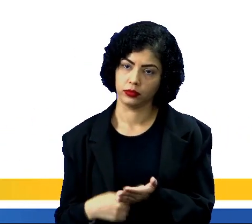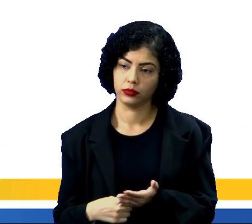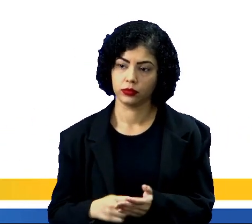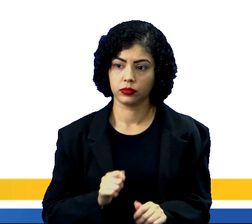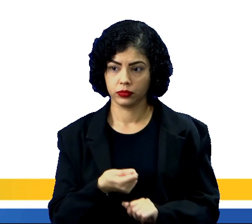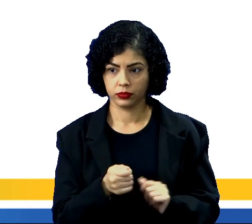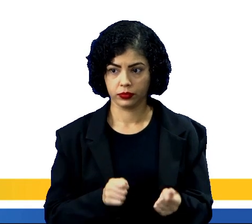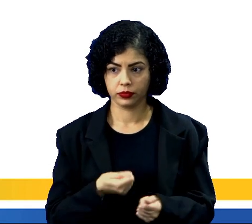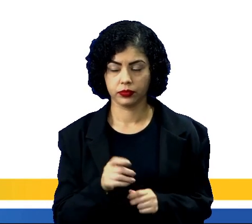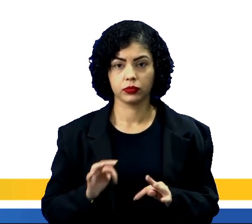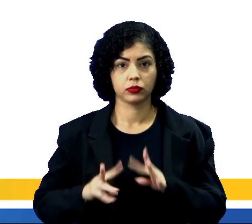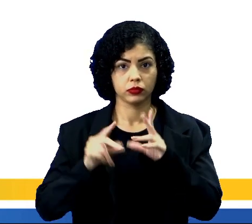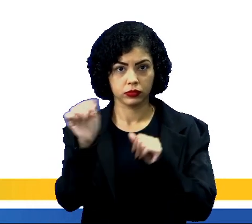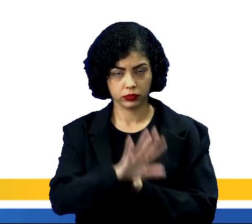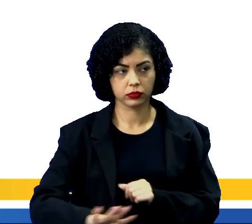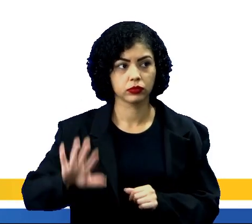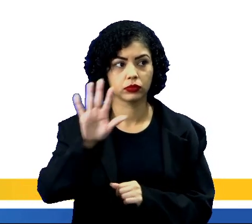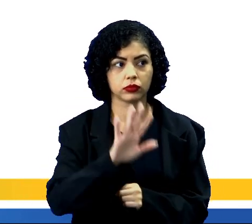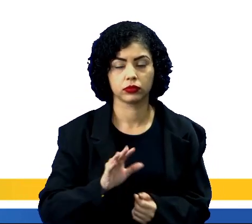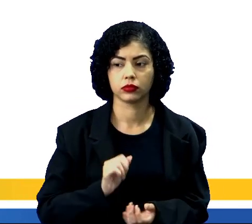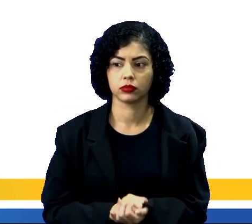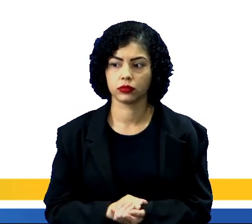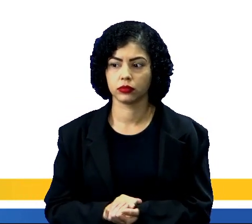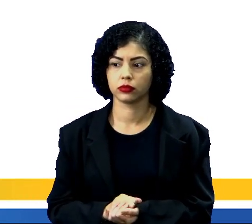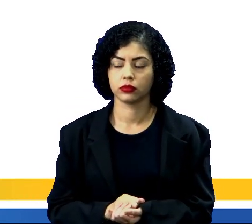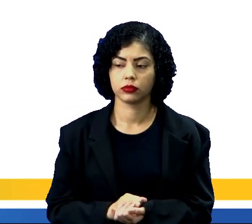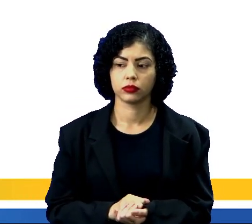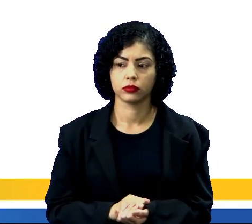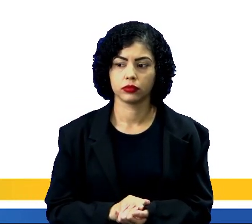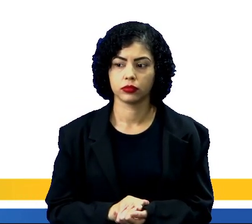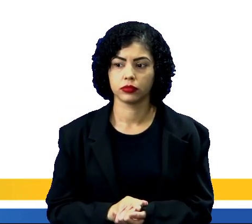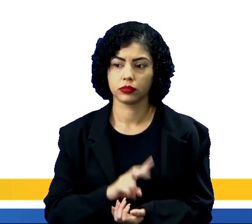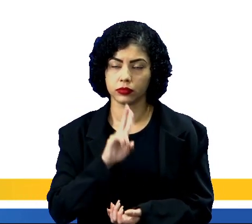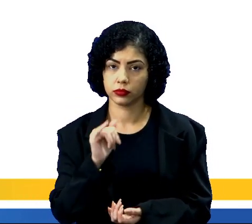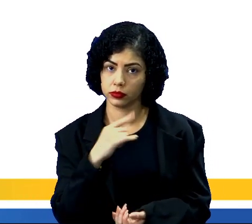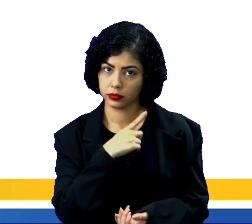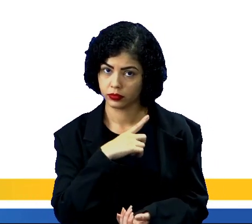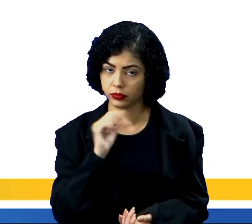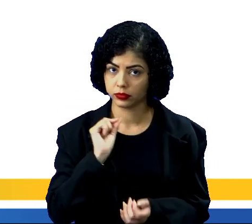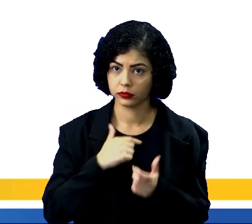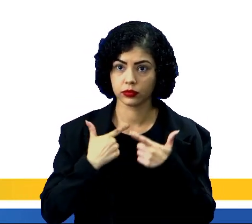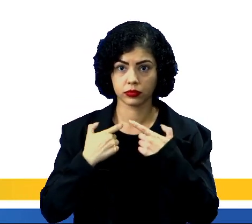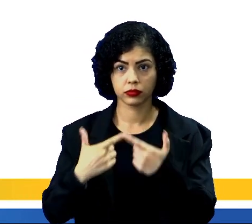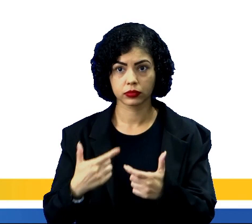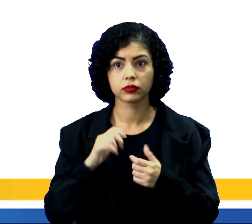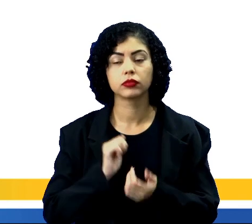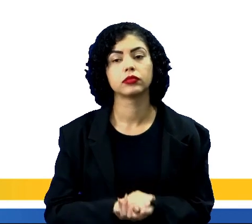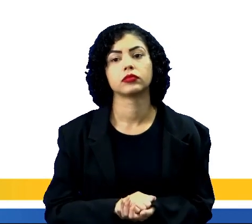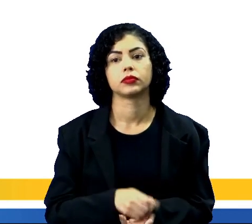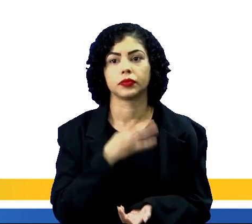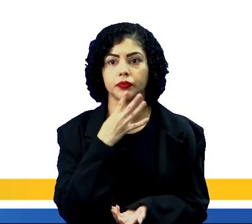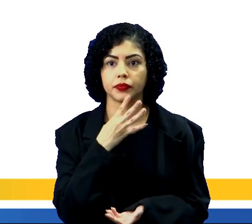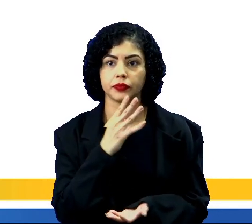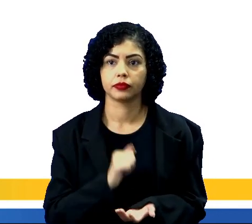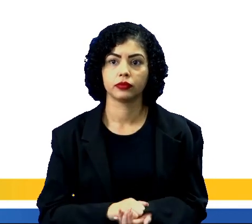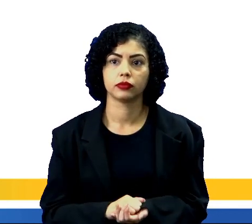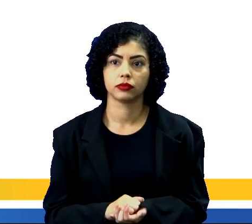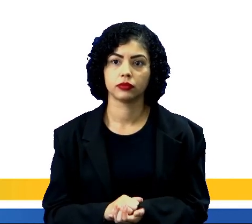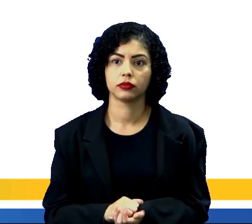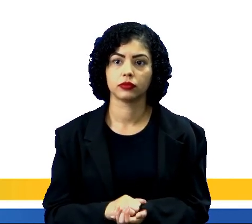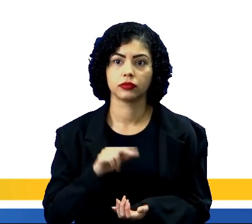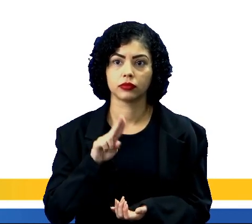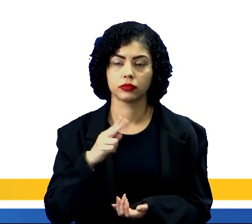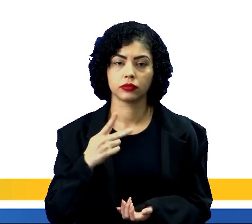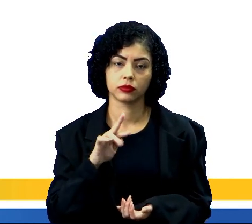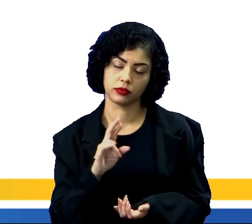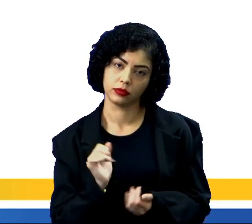pelo domínio de toda a Península Ibérica. Então, vai ocorrer também as guerras que nós vamos conhecer como as guerras